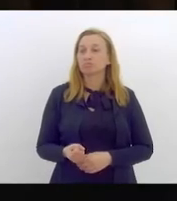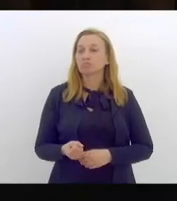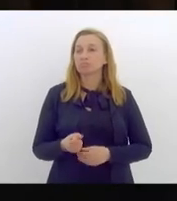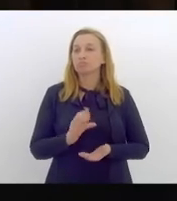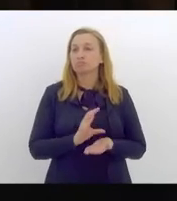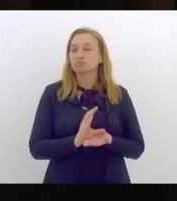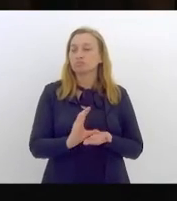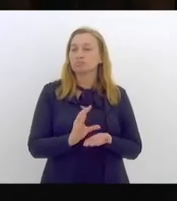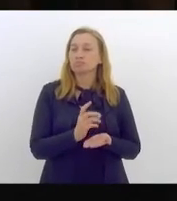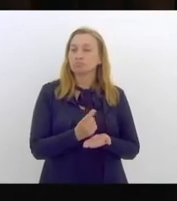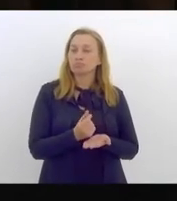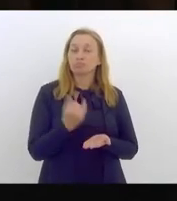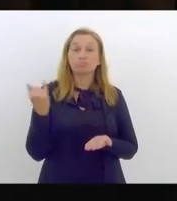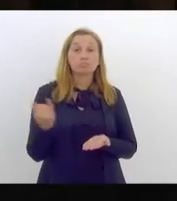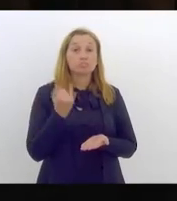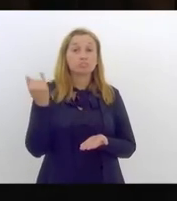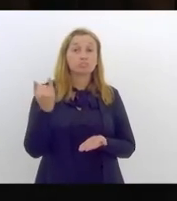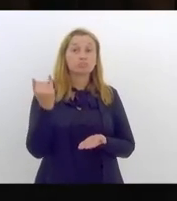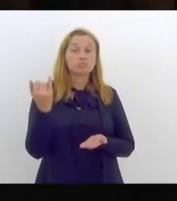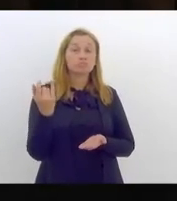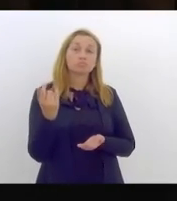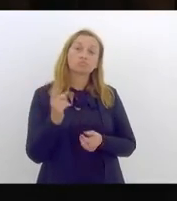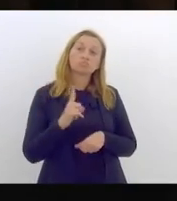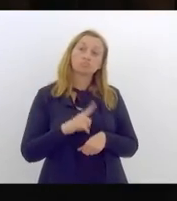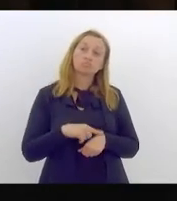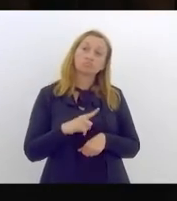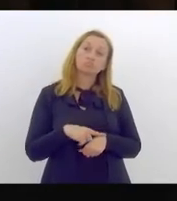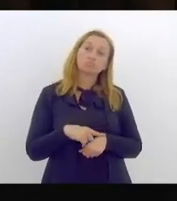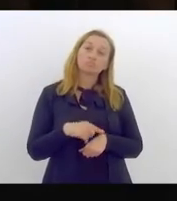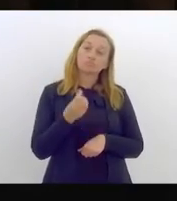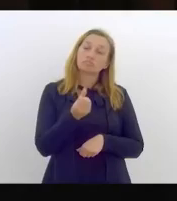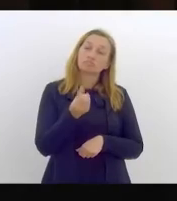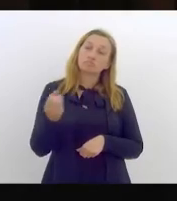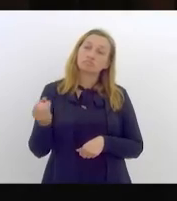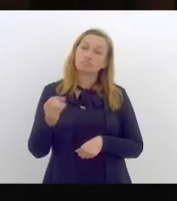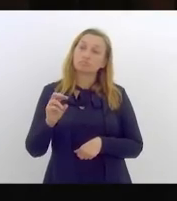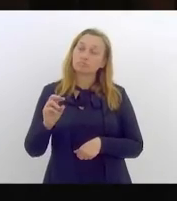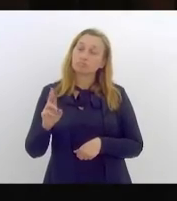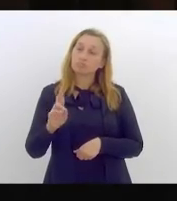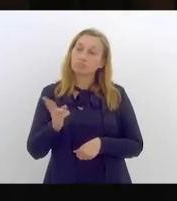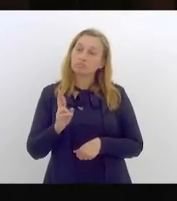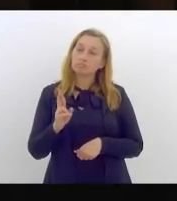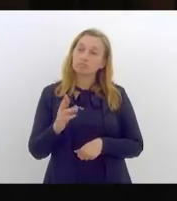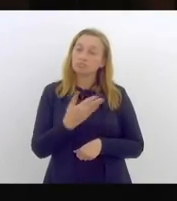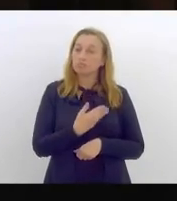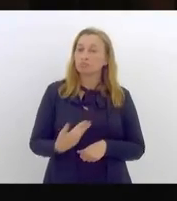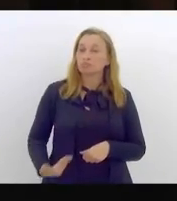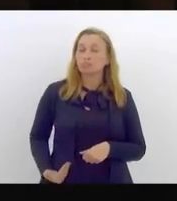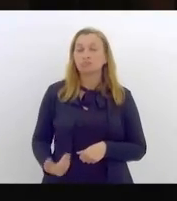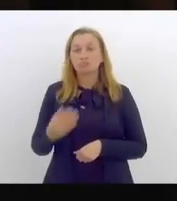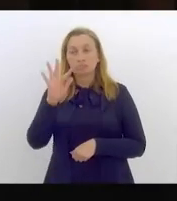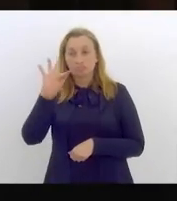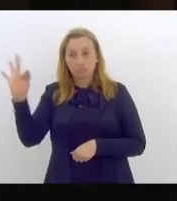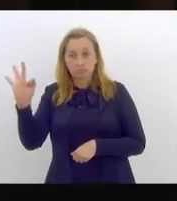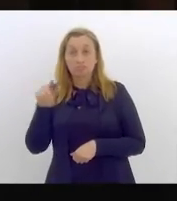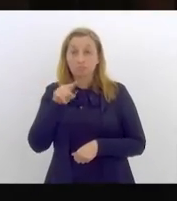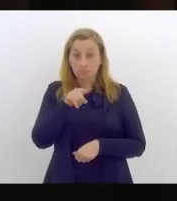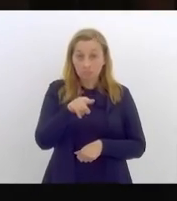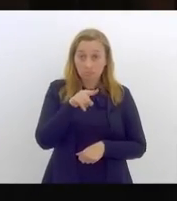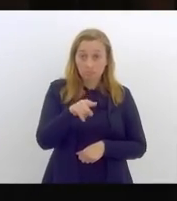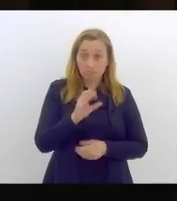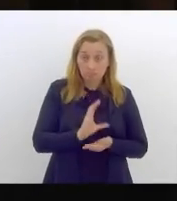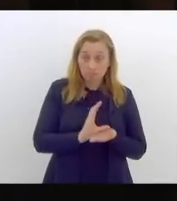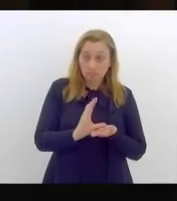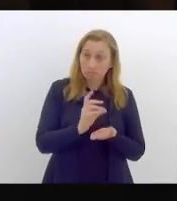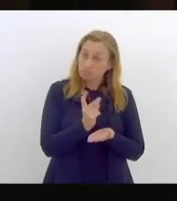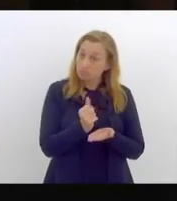tão importante nesse momento, mas o auxílio de R$600 do governo federal. Ou seja, esse mesmo auxílio